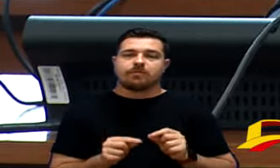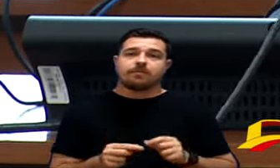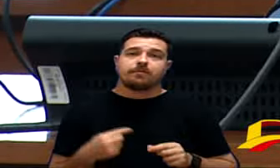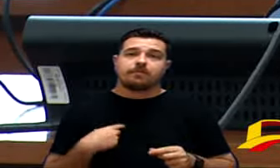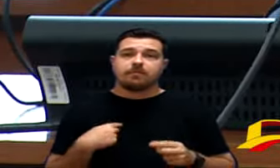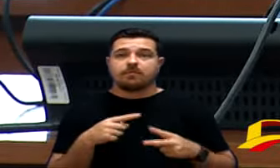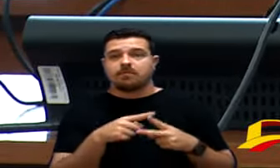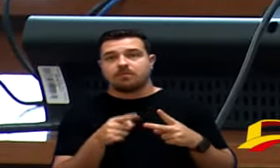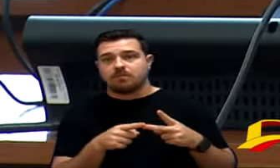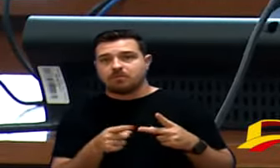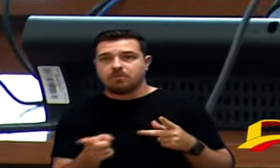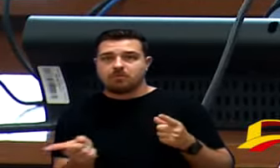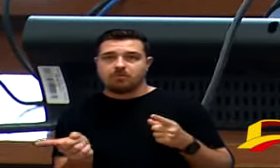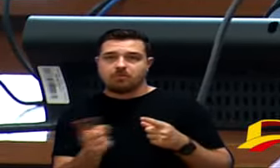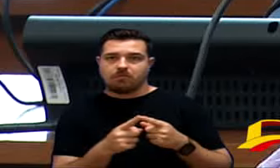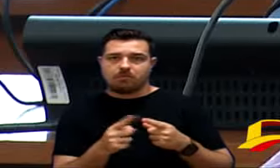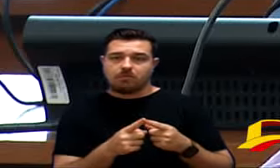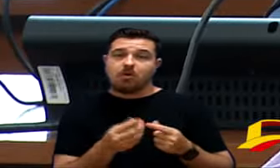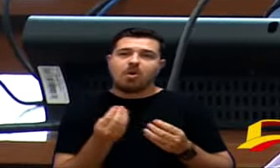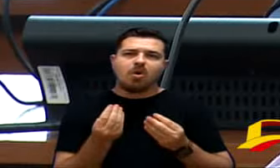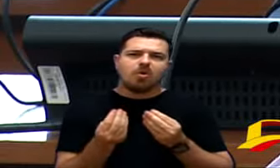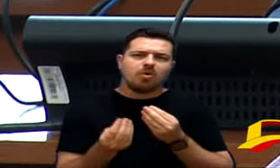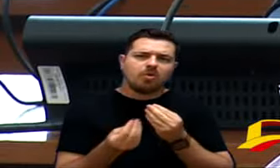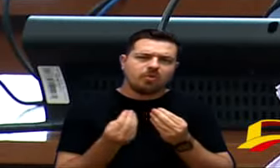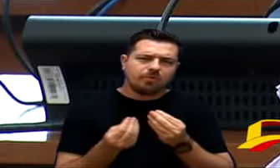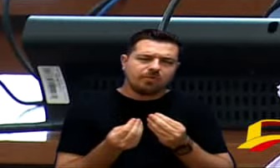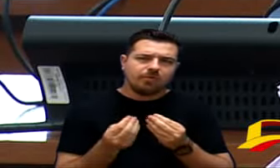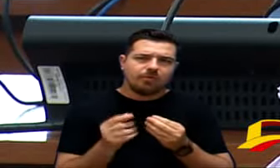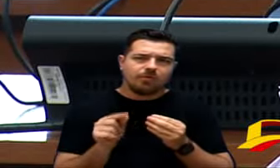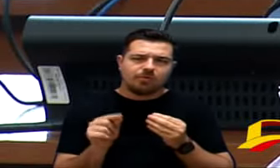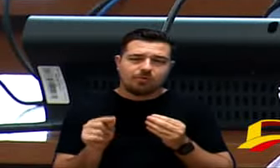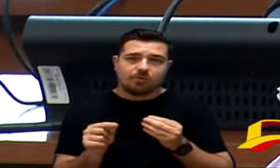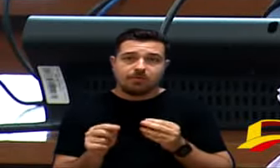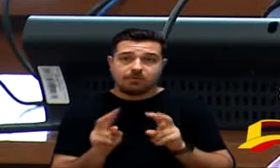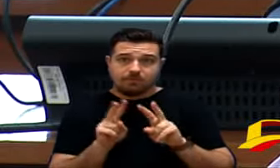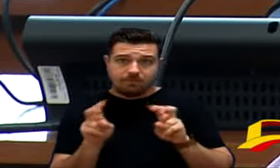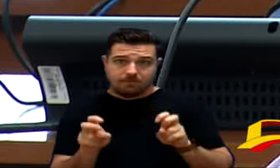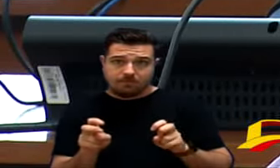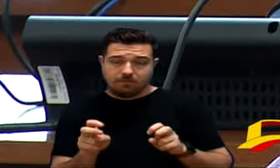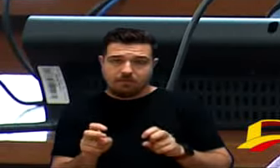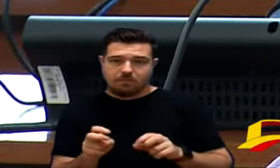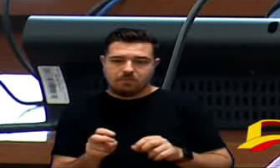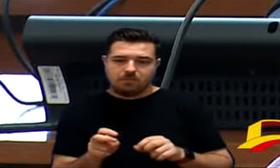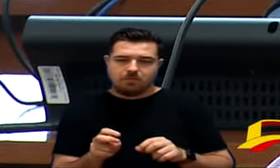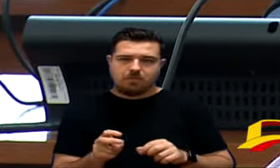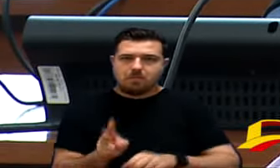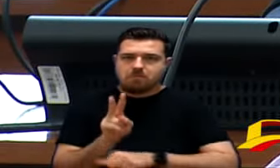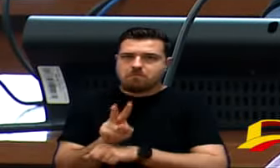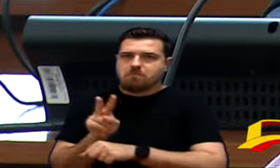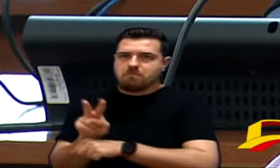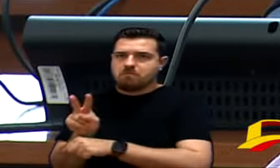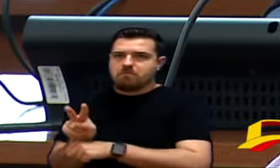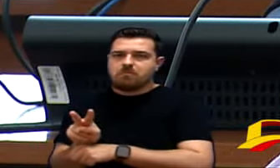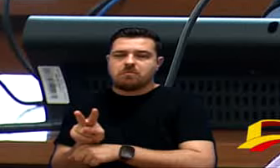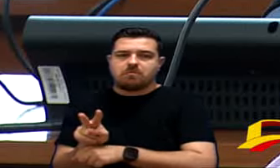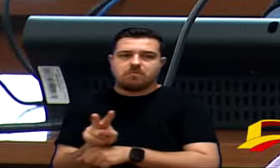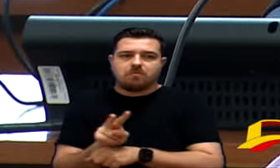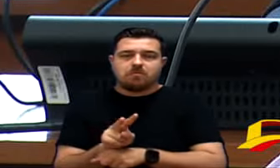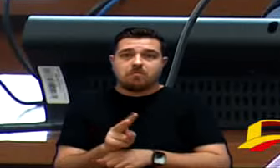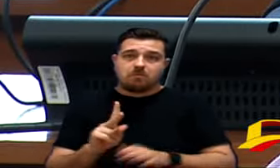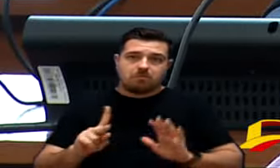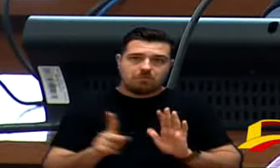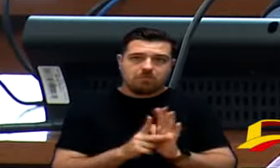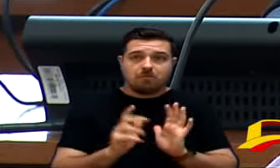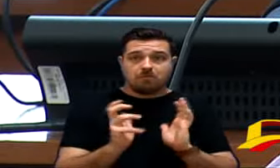dois pontos queia dividir primeiro como que está a questão da patrulha né da do do eh do